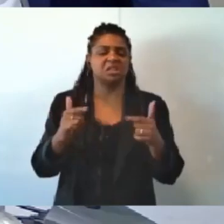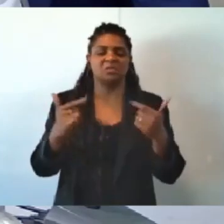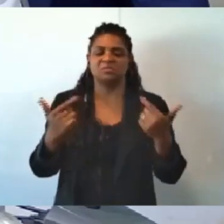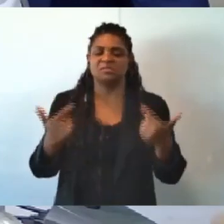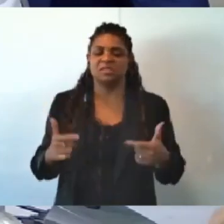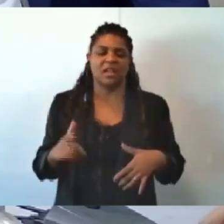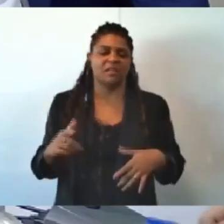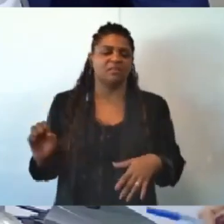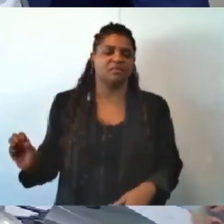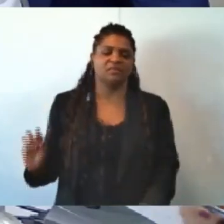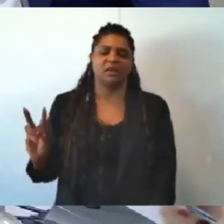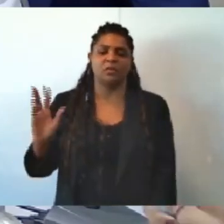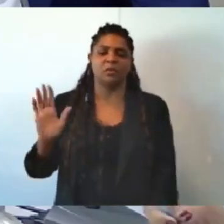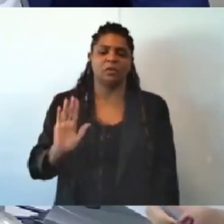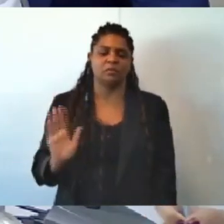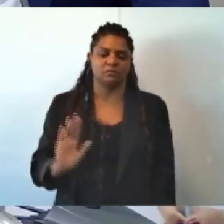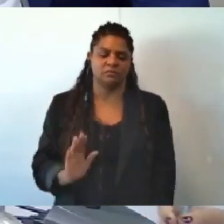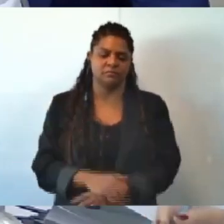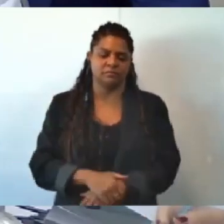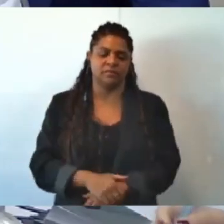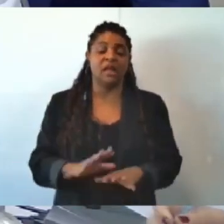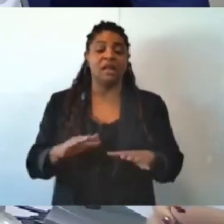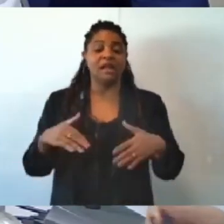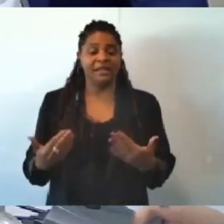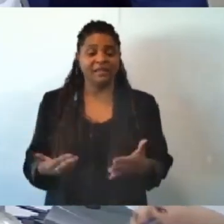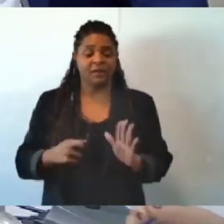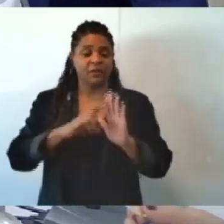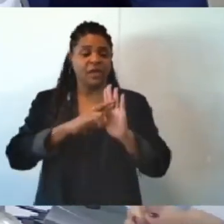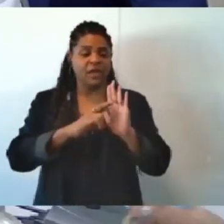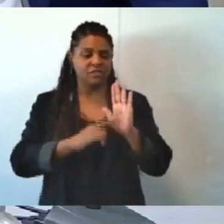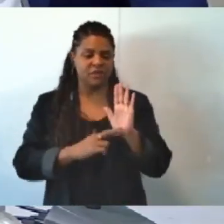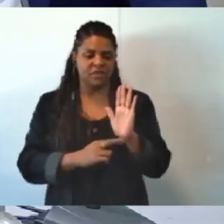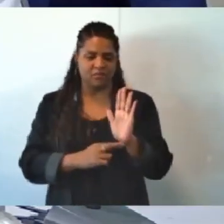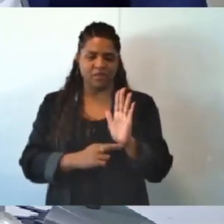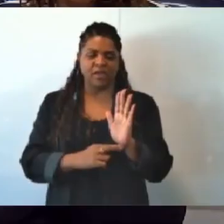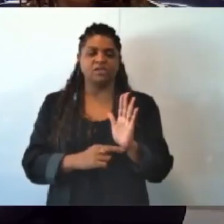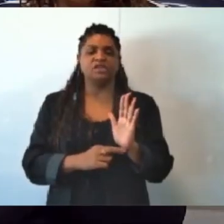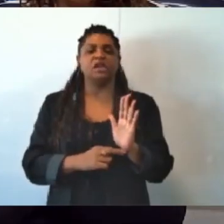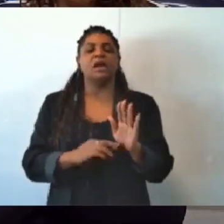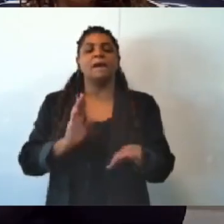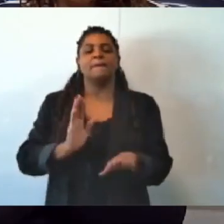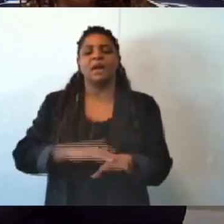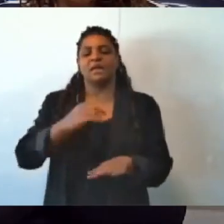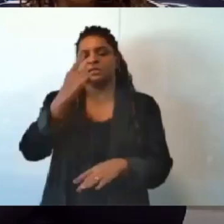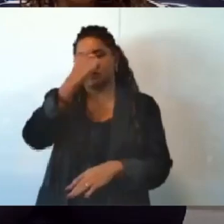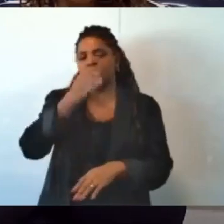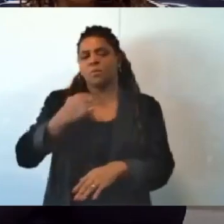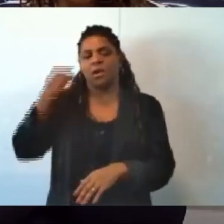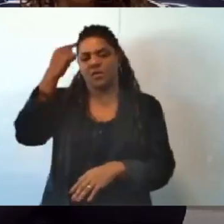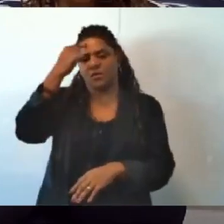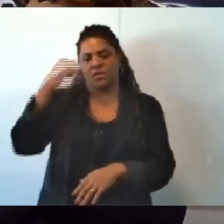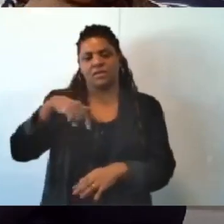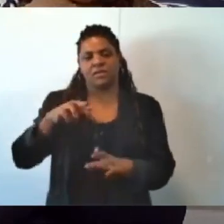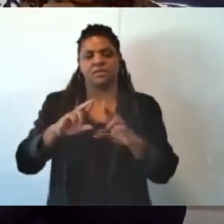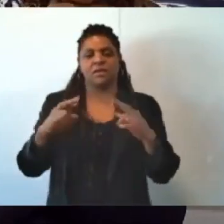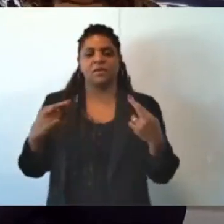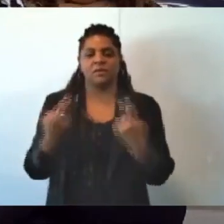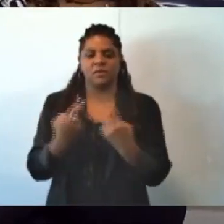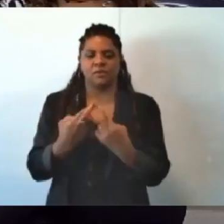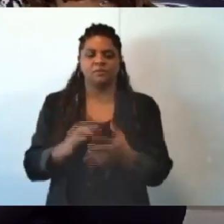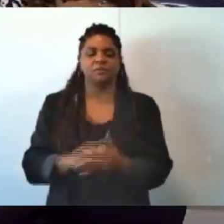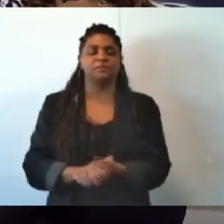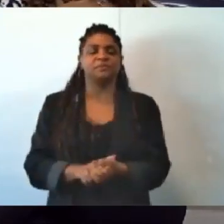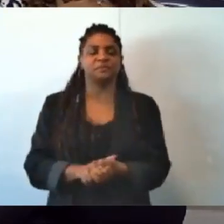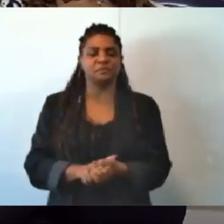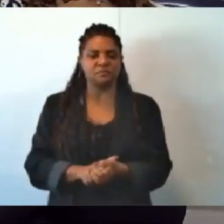regimentalmente, eu estou prorrogando essa reunião por mais uma hora, pode continuar. Então, tá bom, não, eu não vou demorar. Então, a gente fica desvalido no bairro,